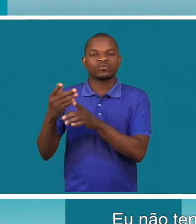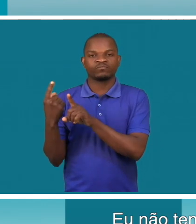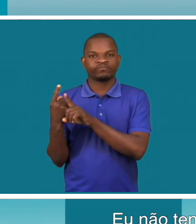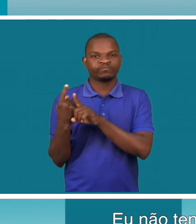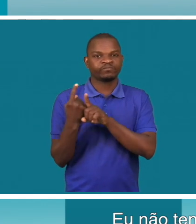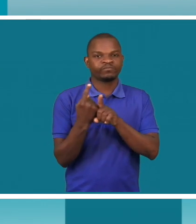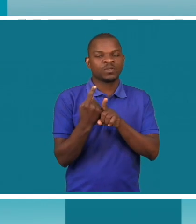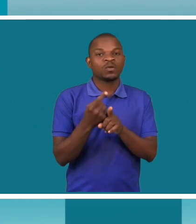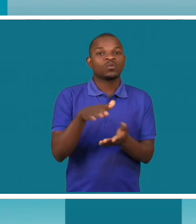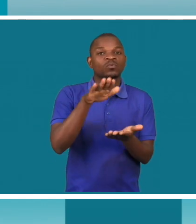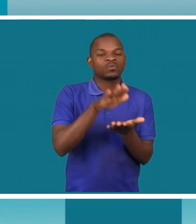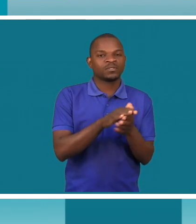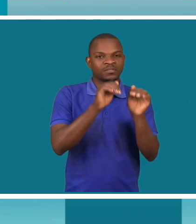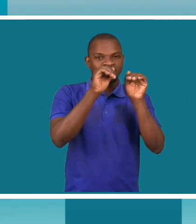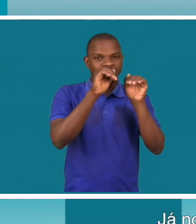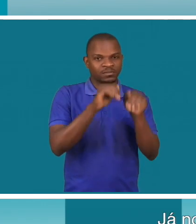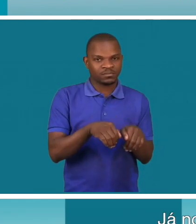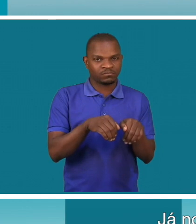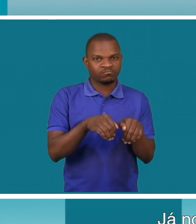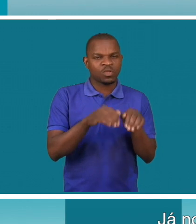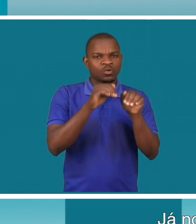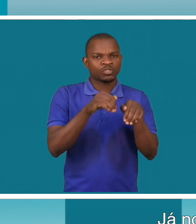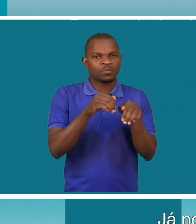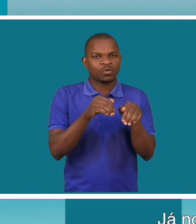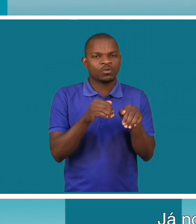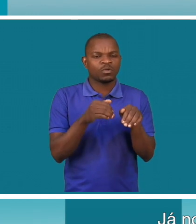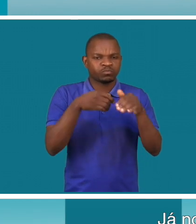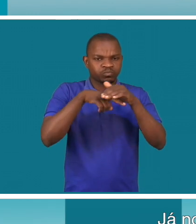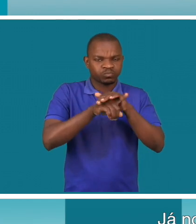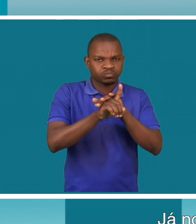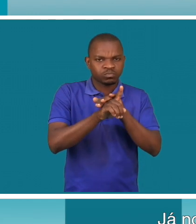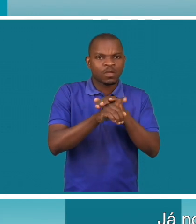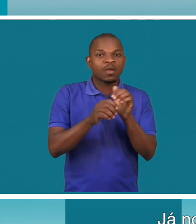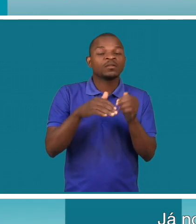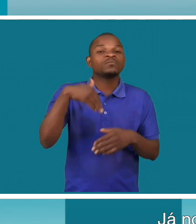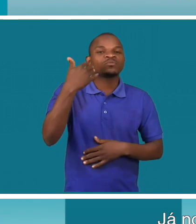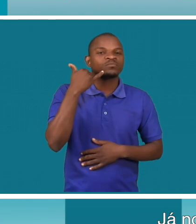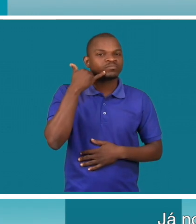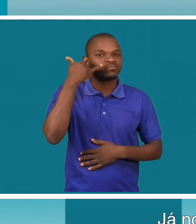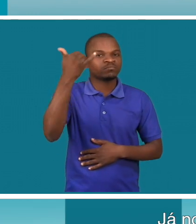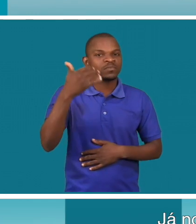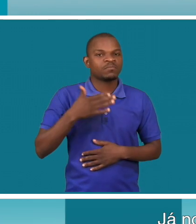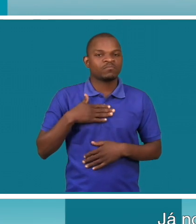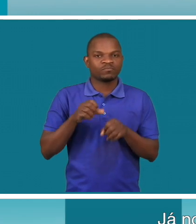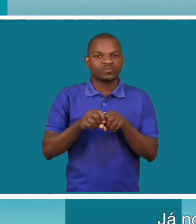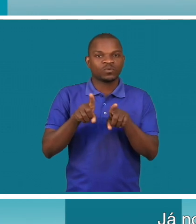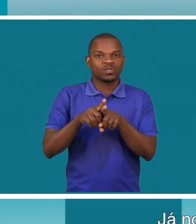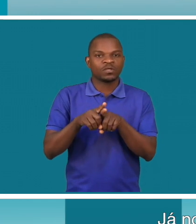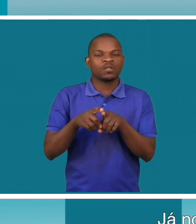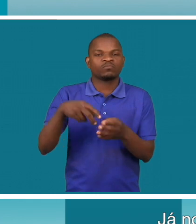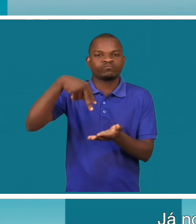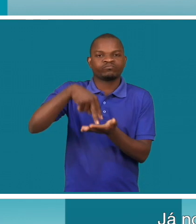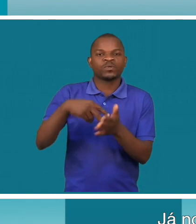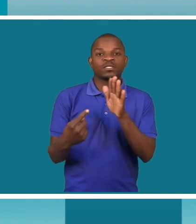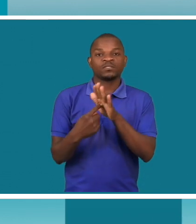a paragem, eu apanho a chapa. Eu apanho a chapa, eu dou sinal ao meu colega, ele fica à minha espera